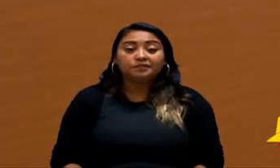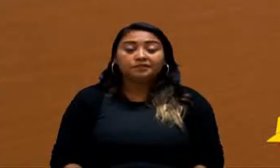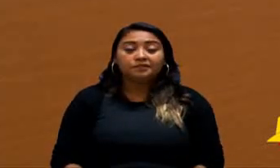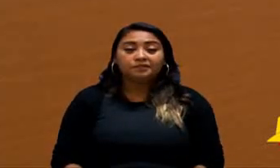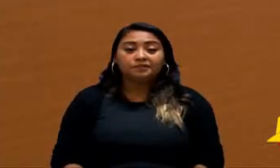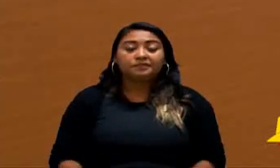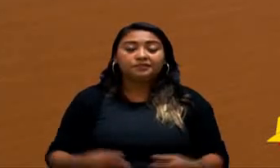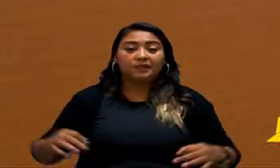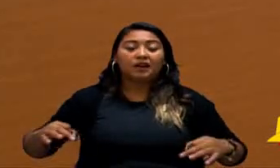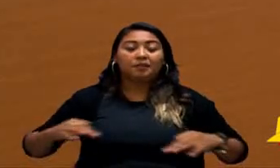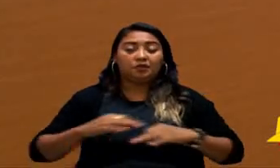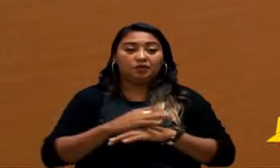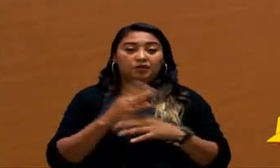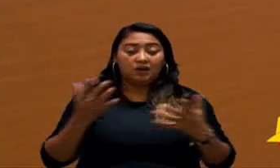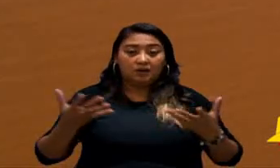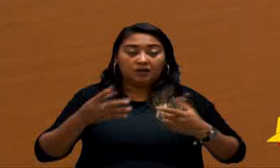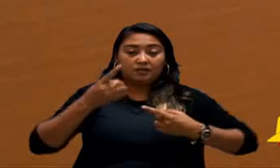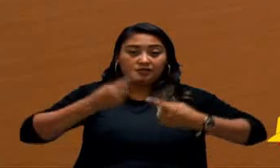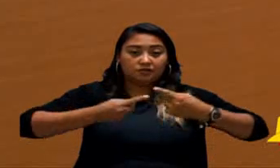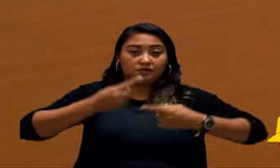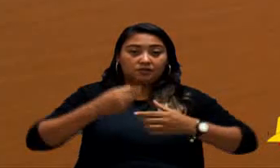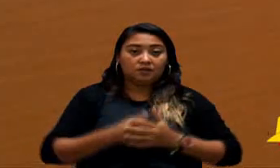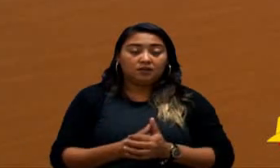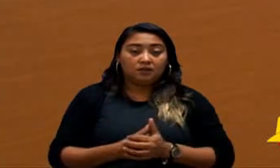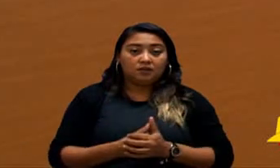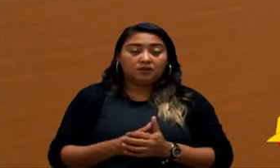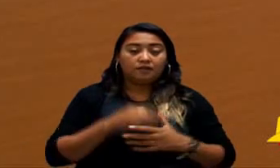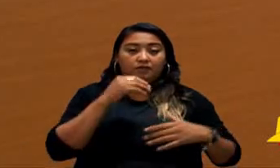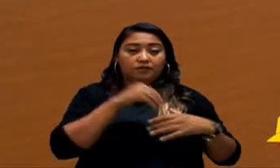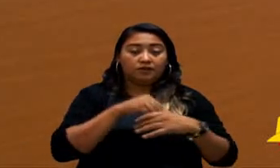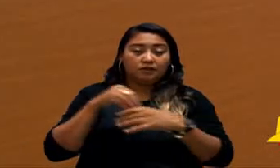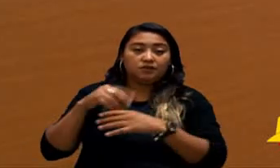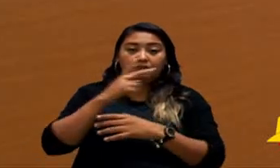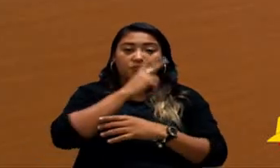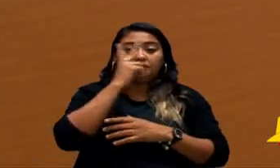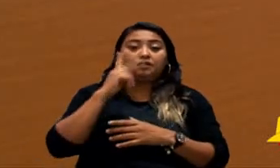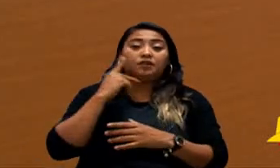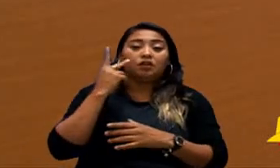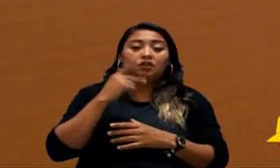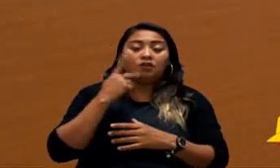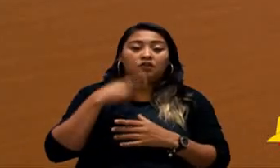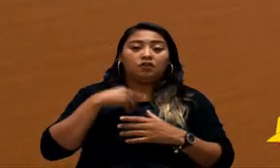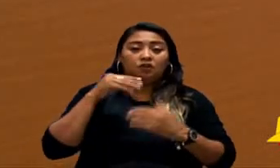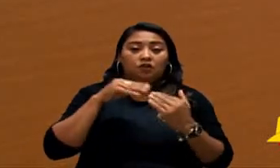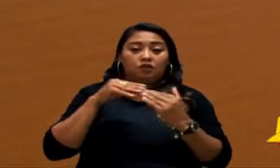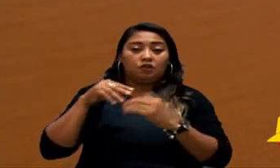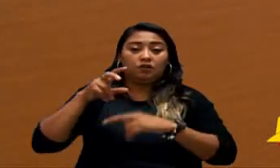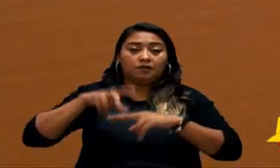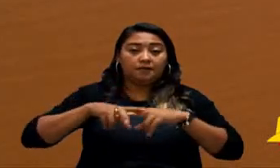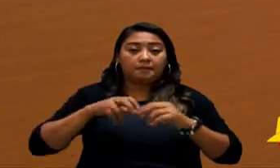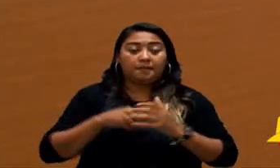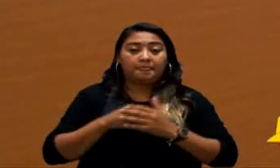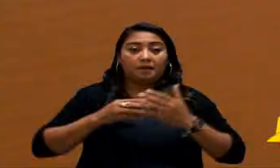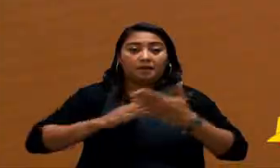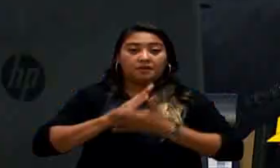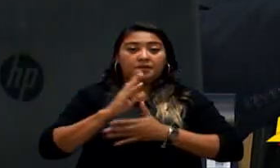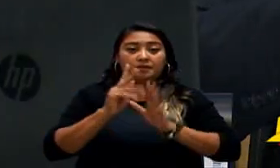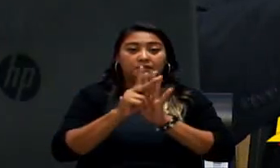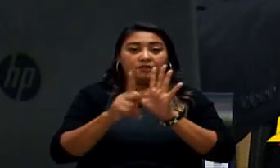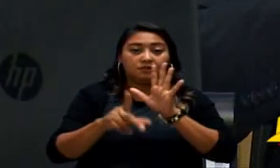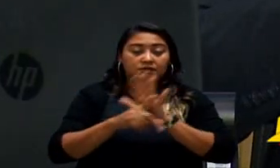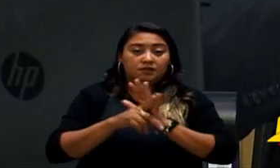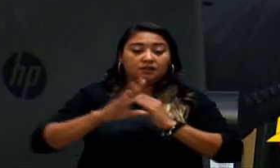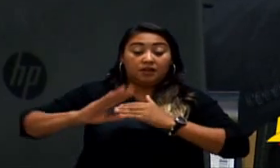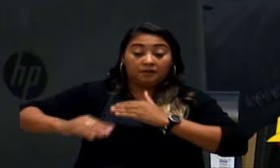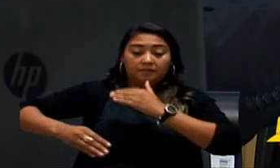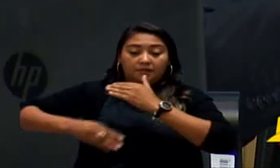É encerrado a discussão, eu coloco em votação. Os vereadores concordam, permaneçam como estão, aprovado. Esse projeto também tem uma